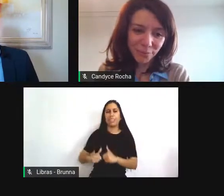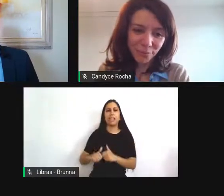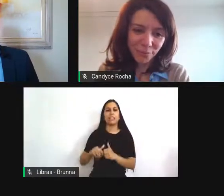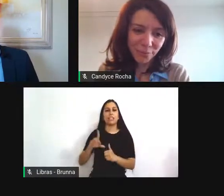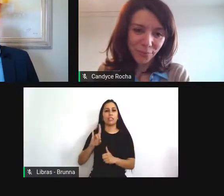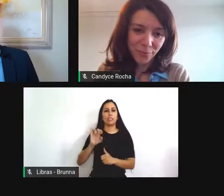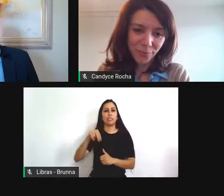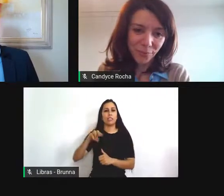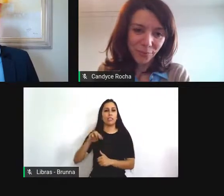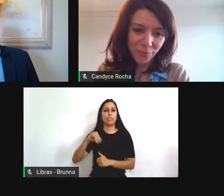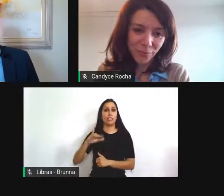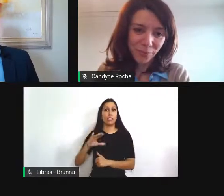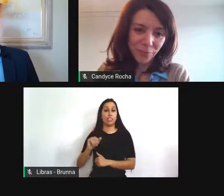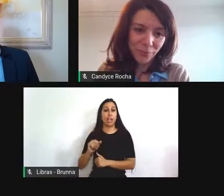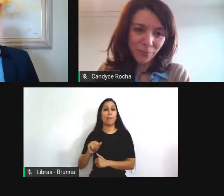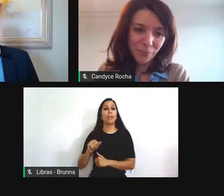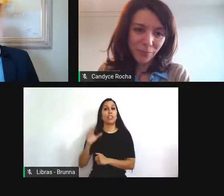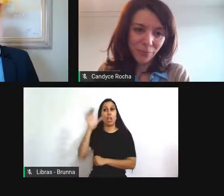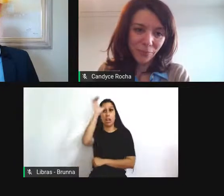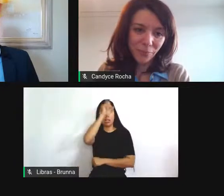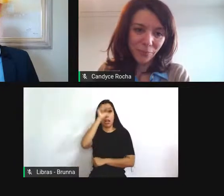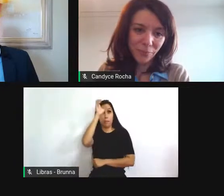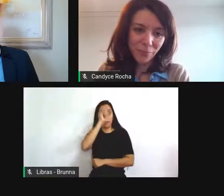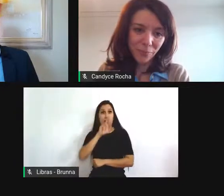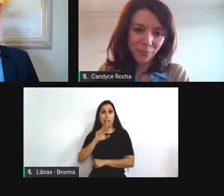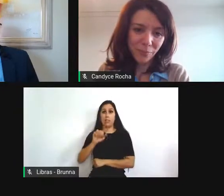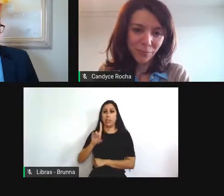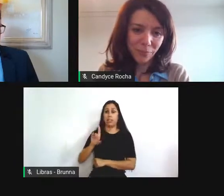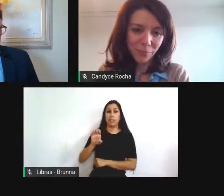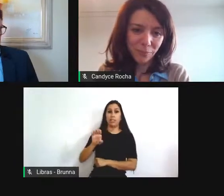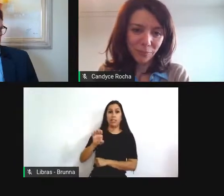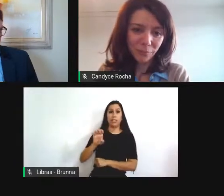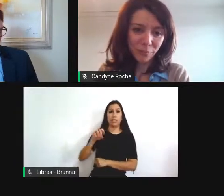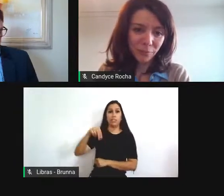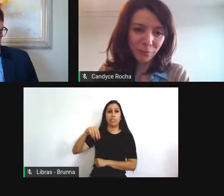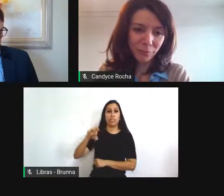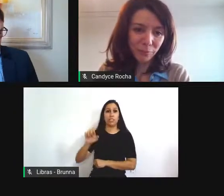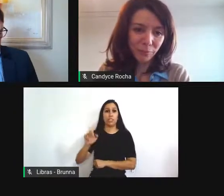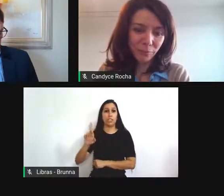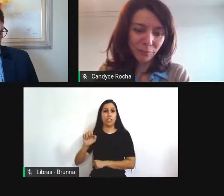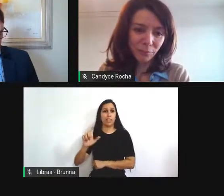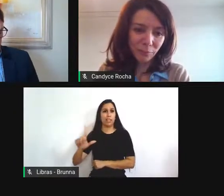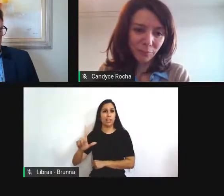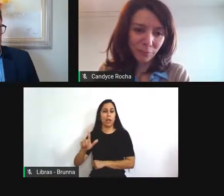da aprendizagem de uma rede neural. Então, isso